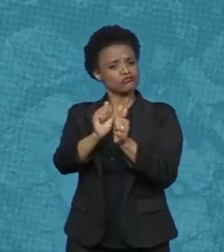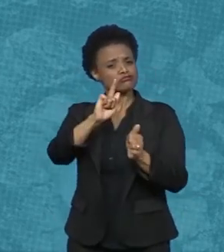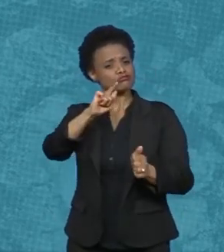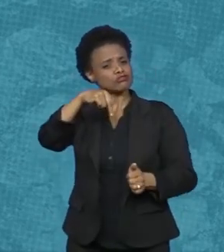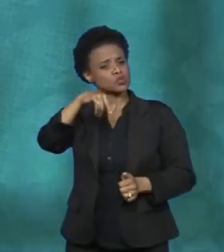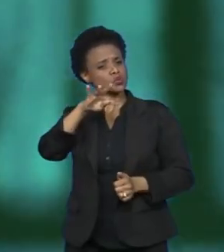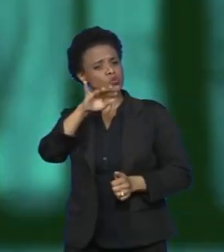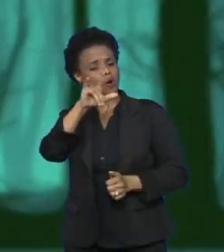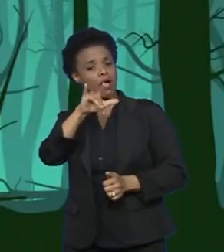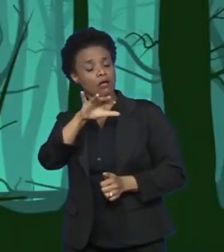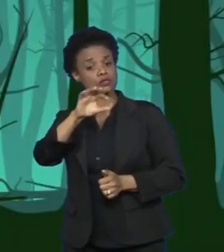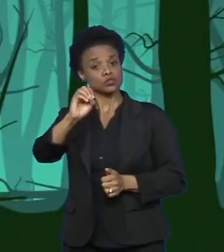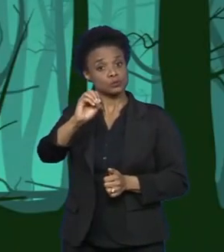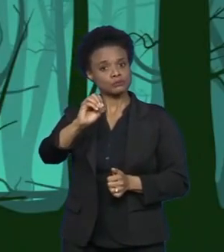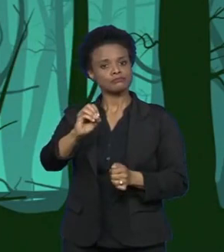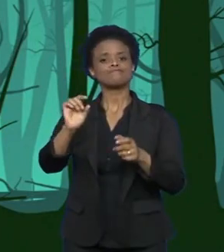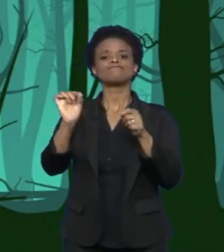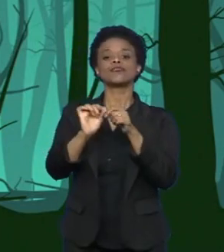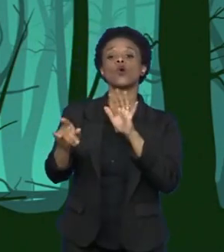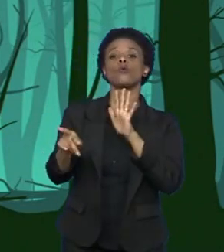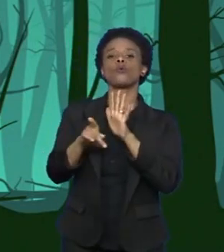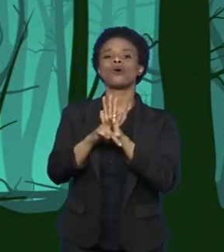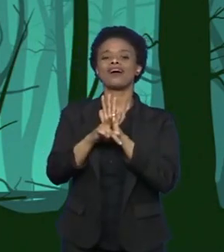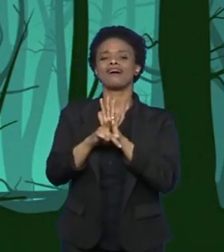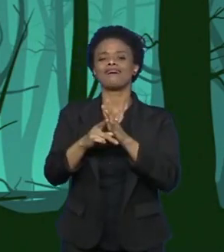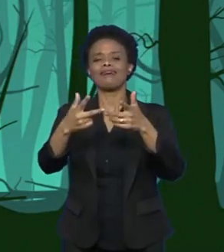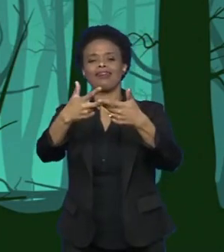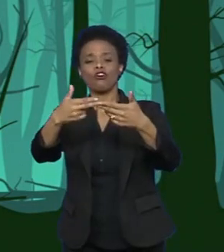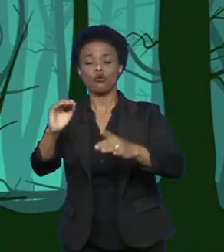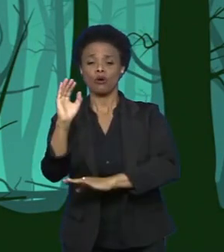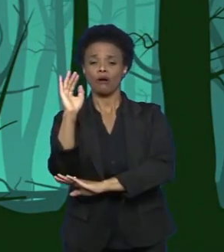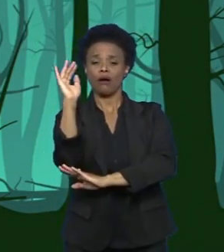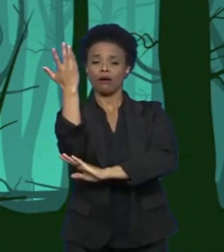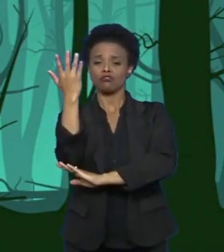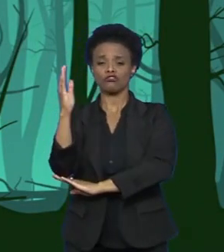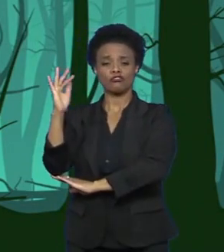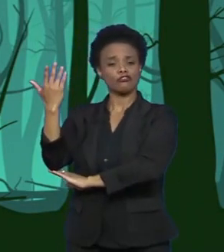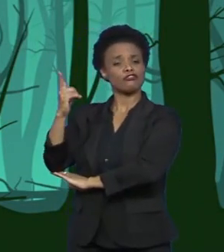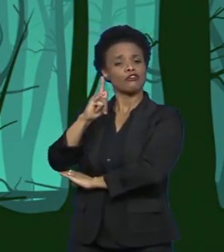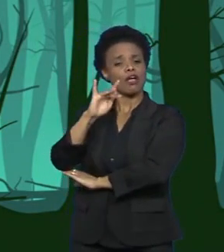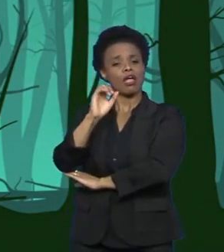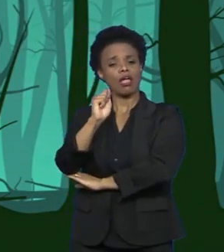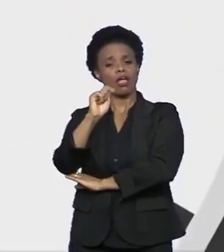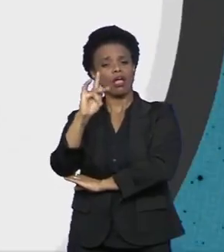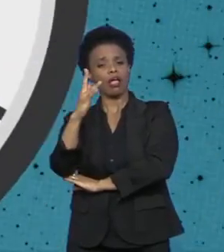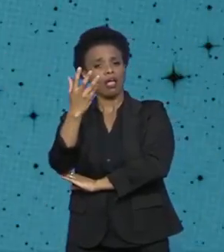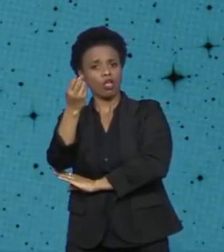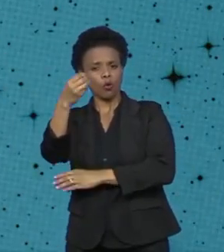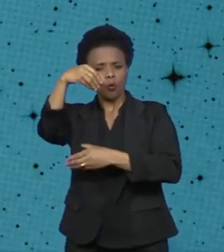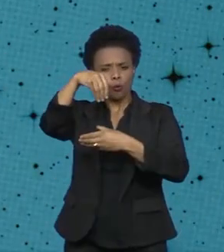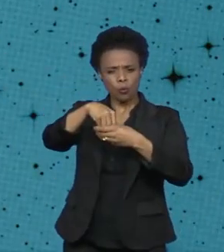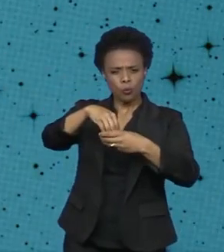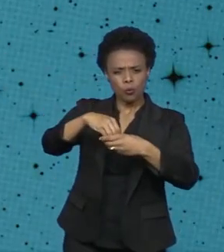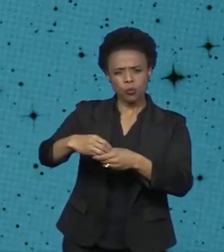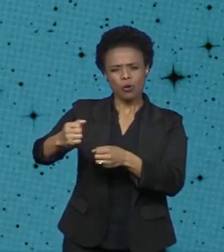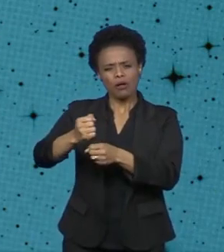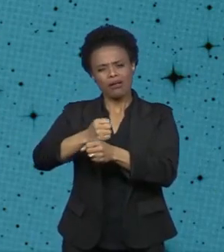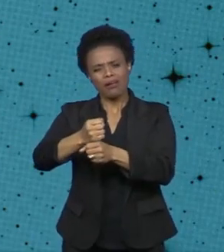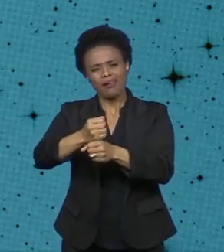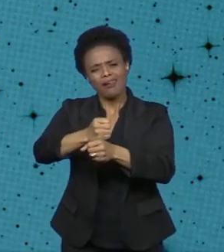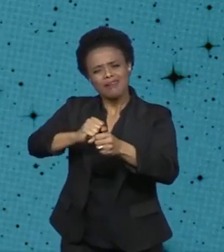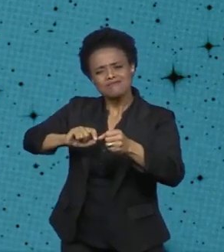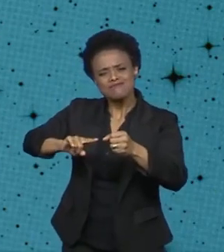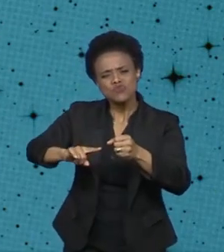formação acontece a partir de matérias orgânicas como troncos e galhos de plantas soterradas, que durante milhões de anos